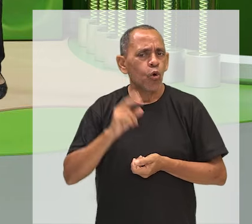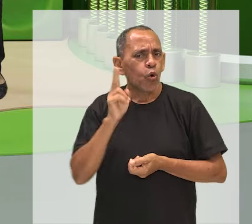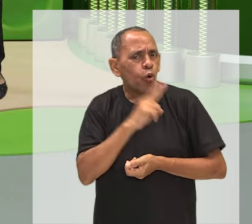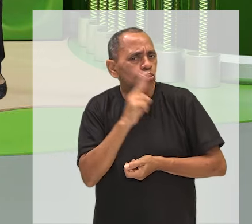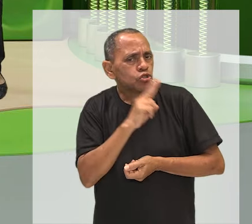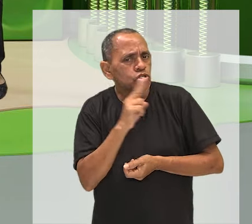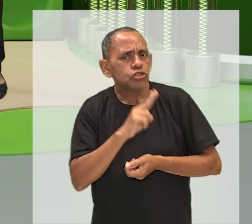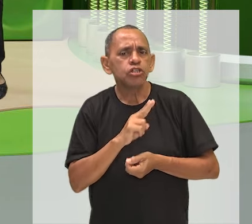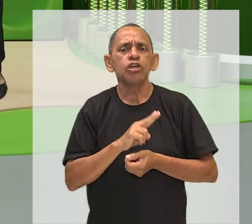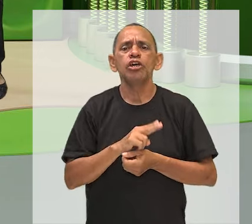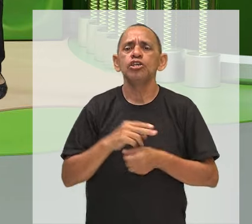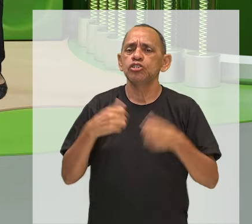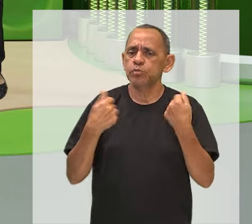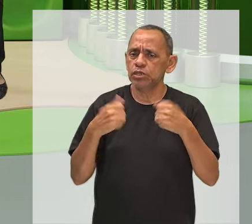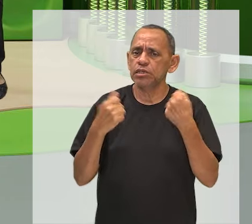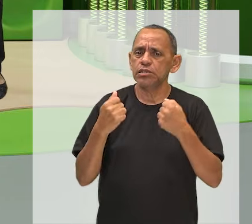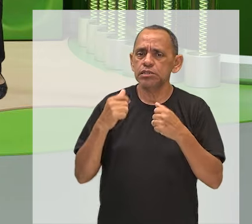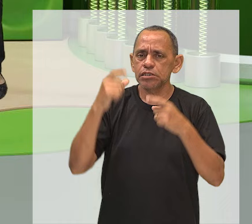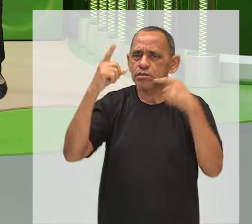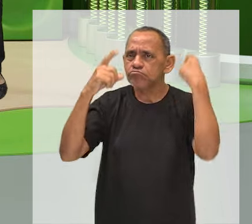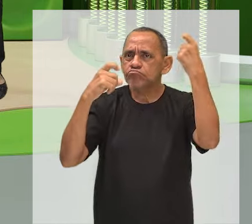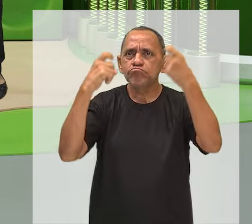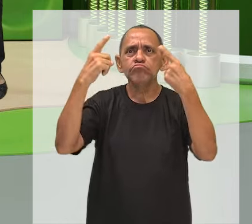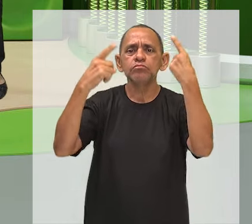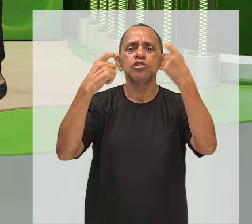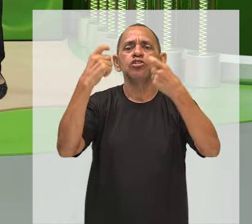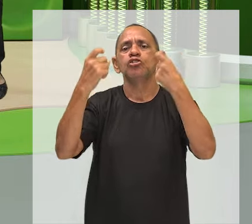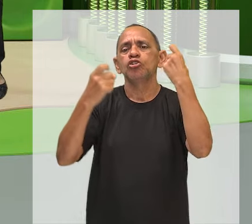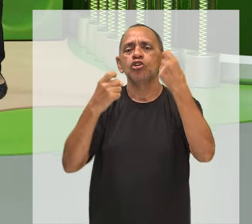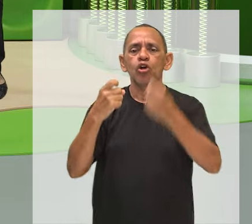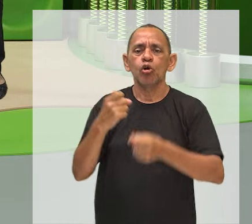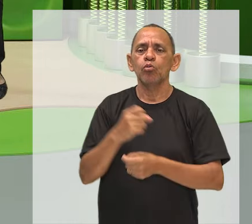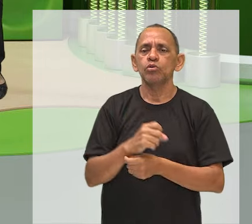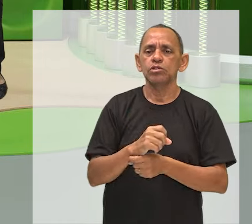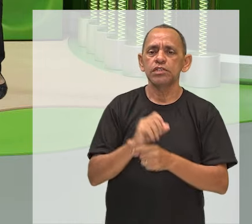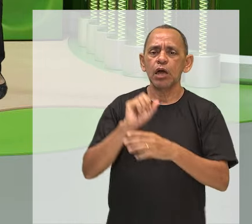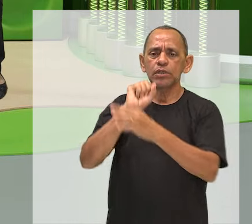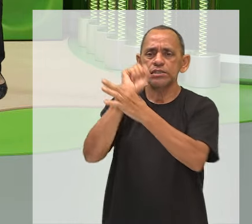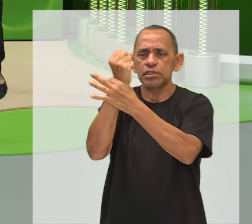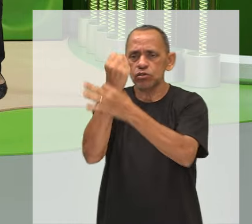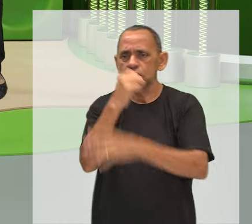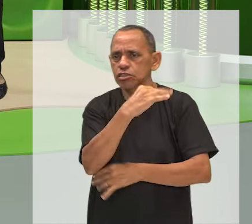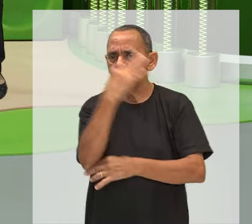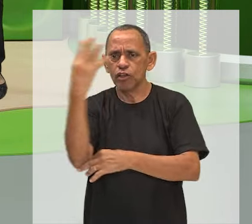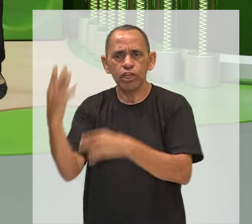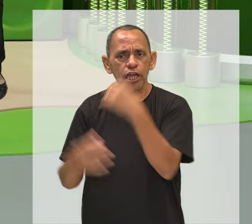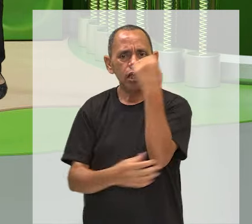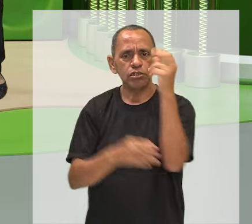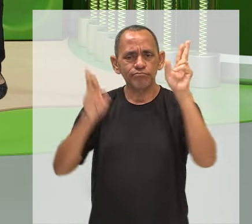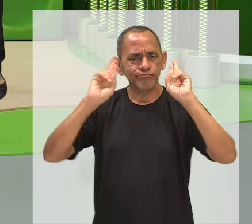mais nos preocupar com a preservação da nossa floresta, certo? Eu espero que você tenha